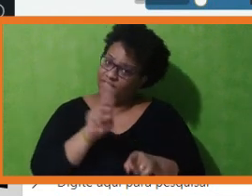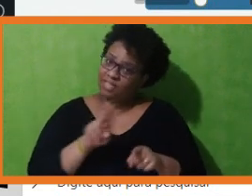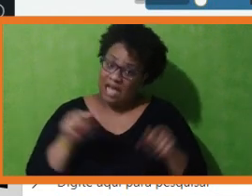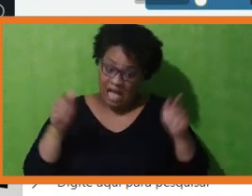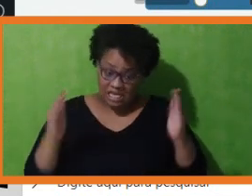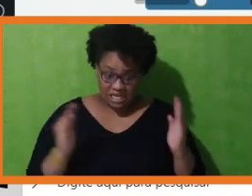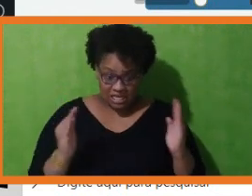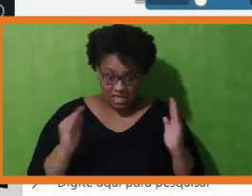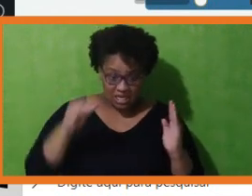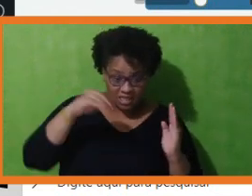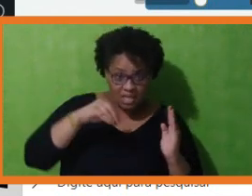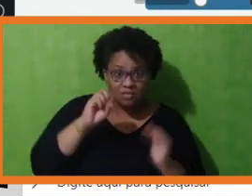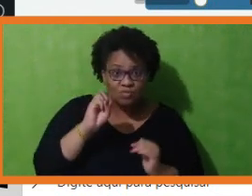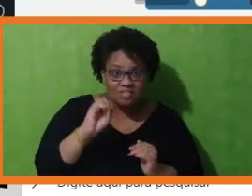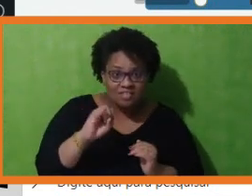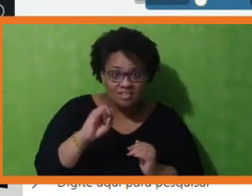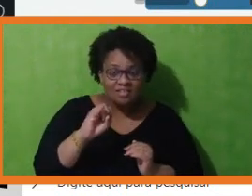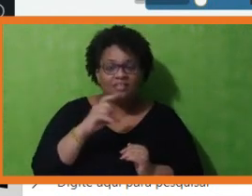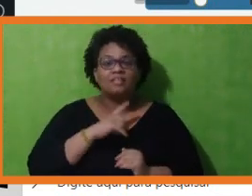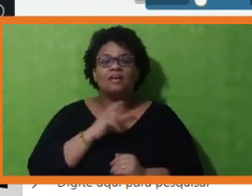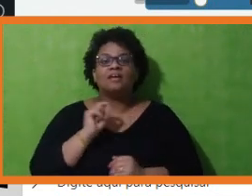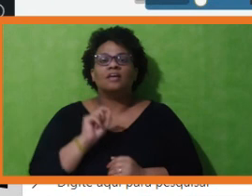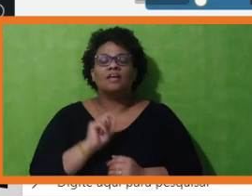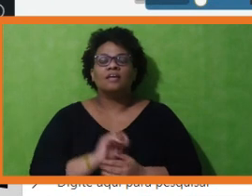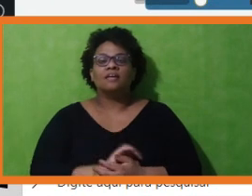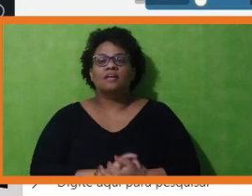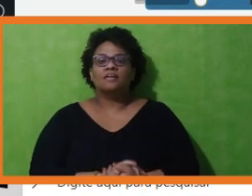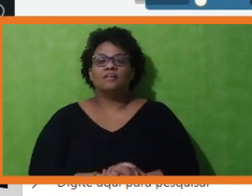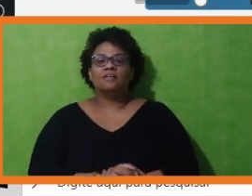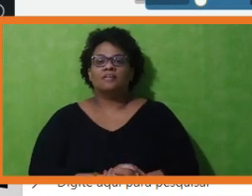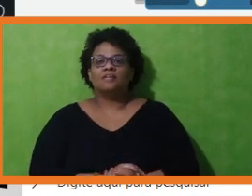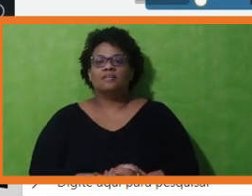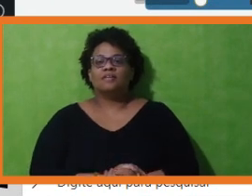utilizar também. Dentro dessa condição, nós temos